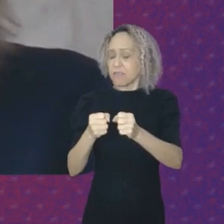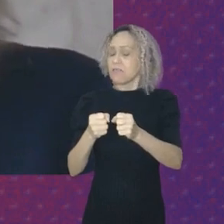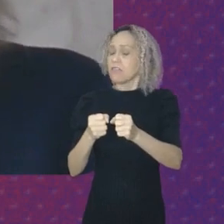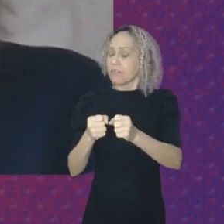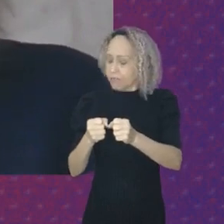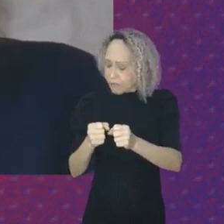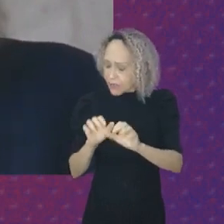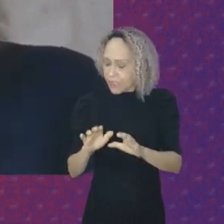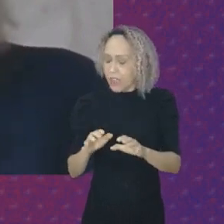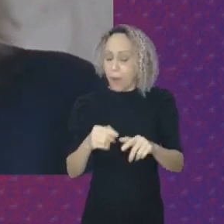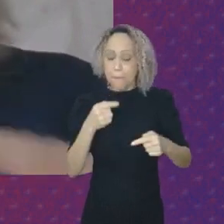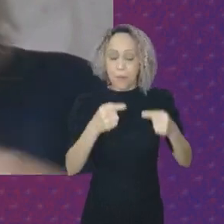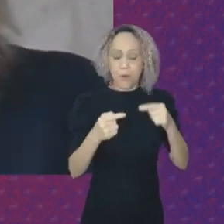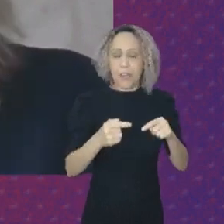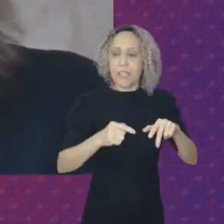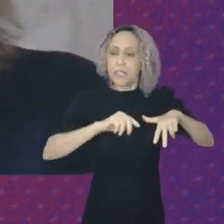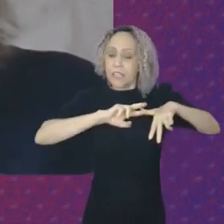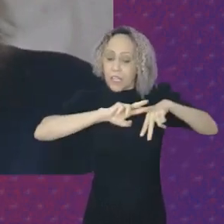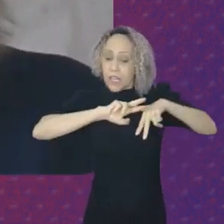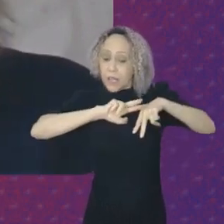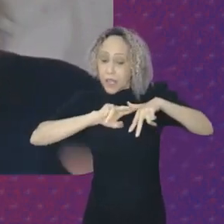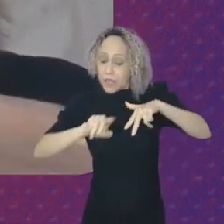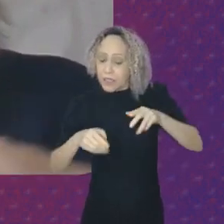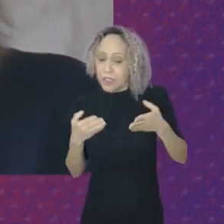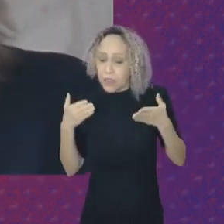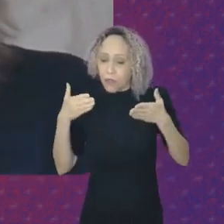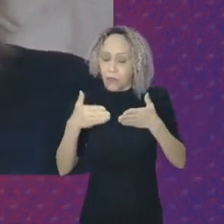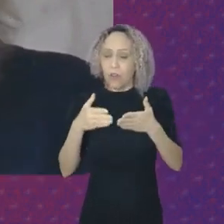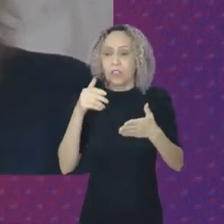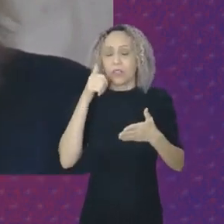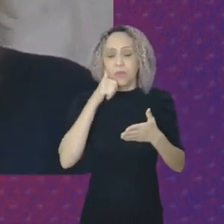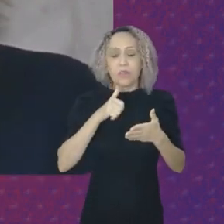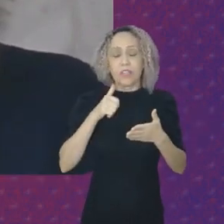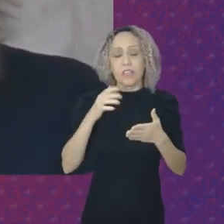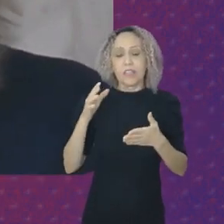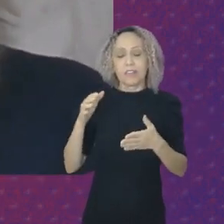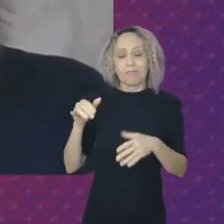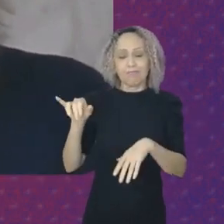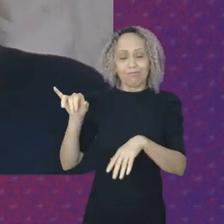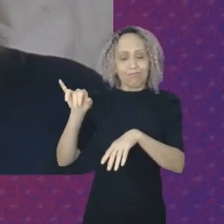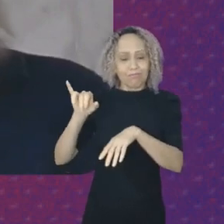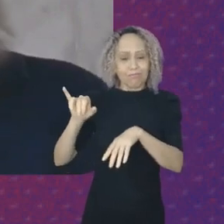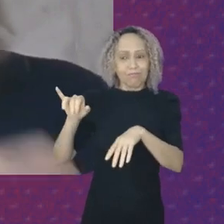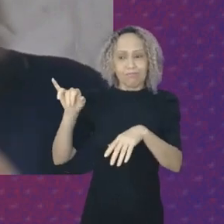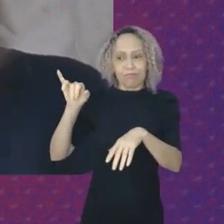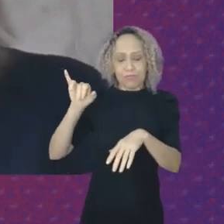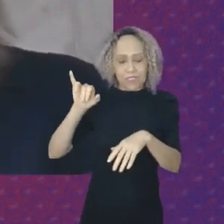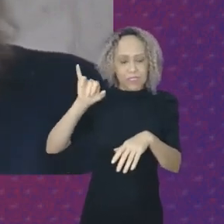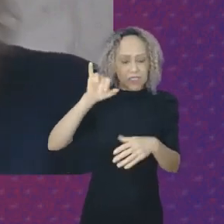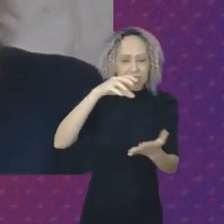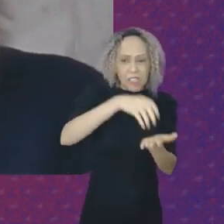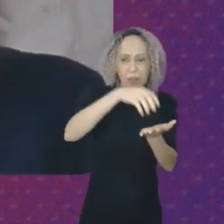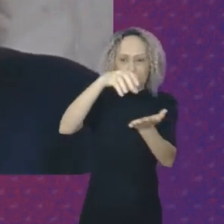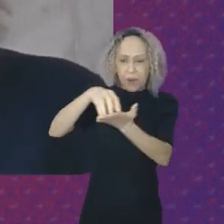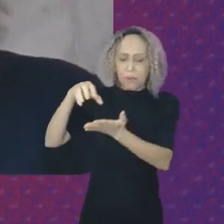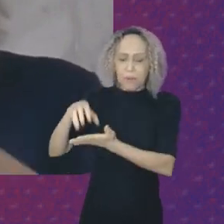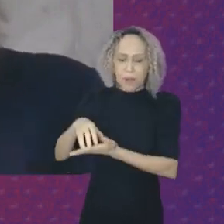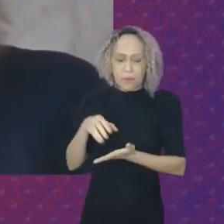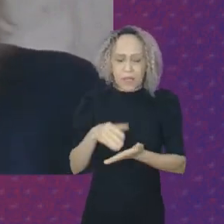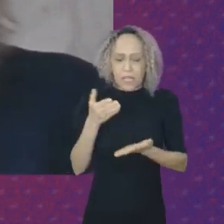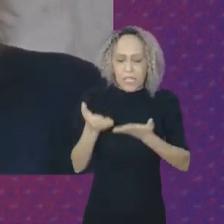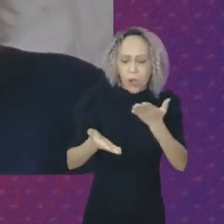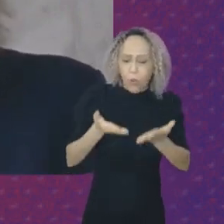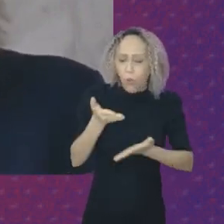nosso país e articulados e dialogando e acompanhando a mulher em todas as suas demandas de